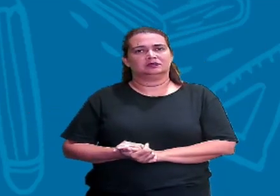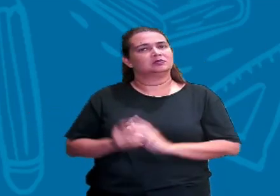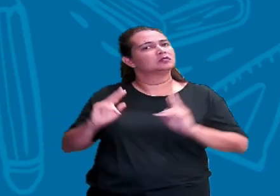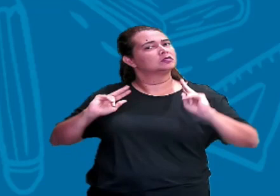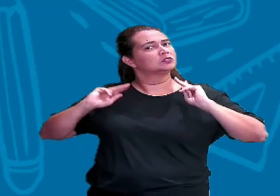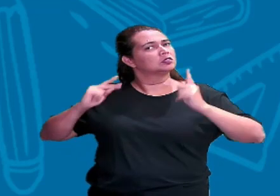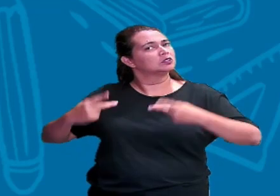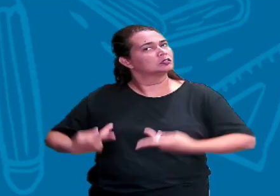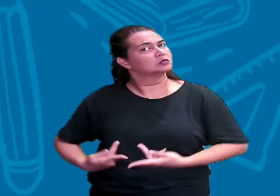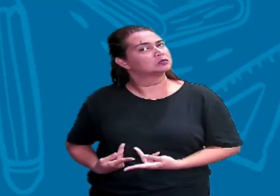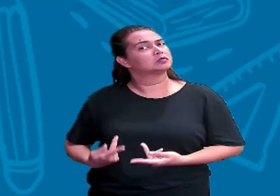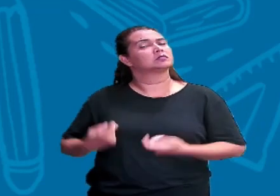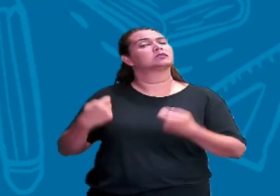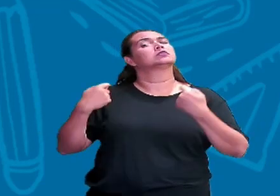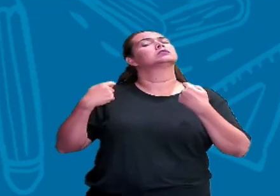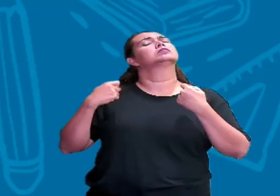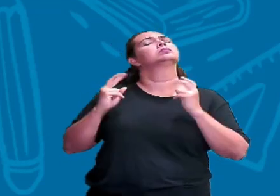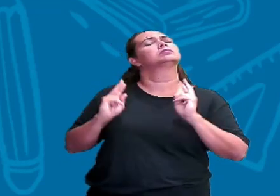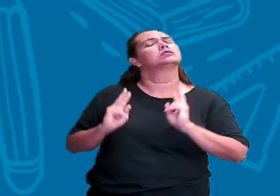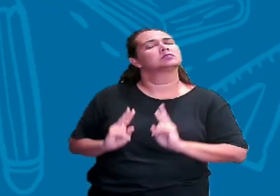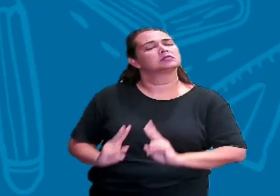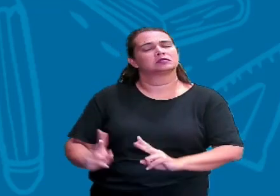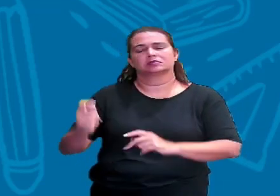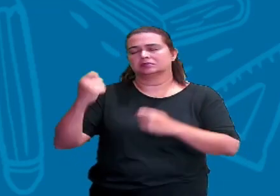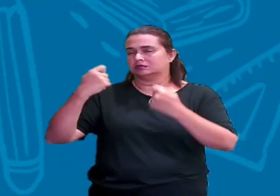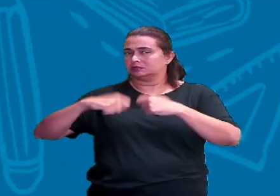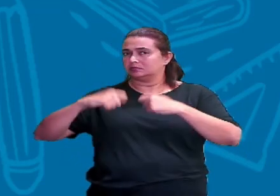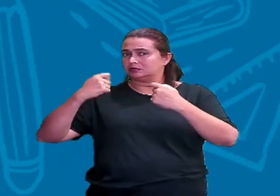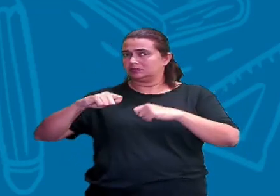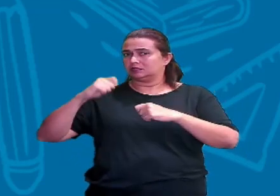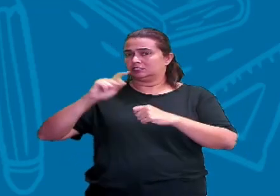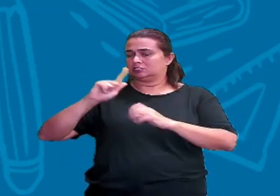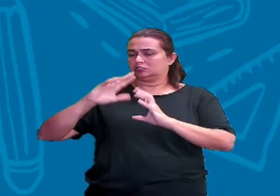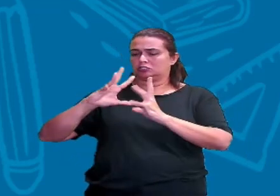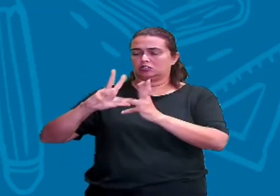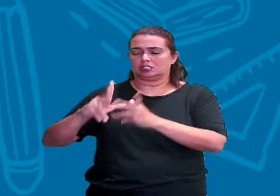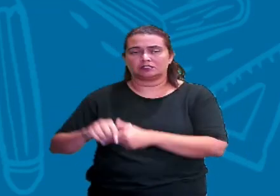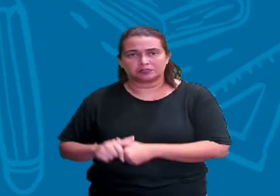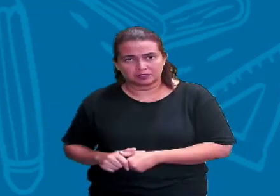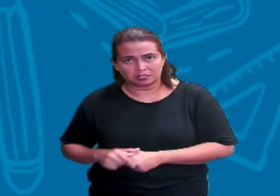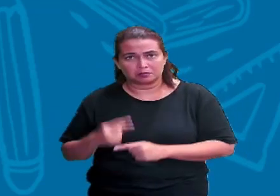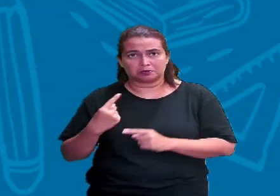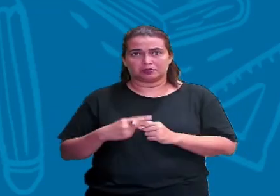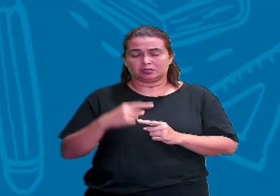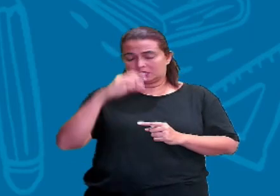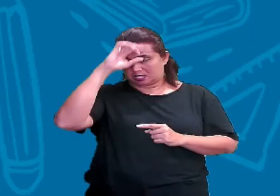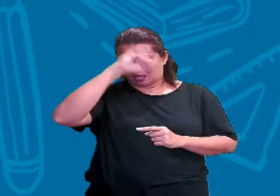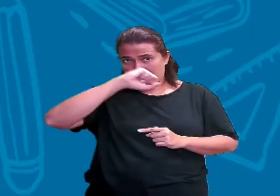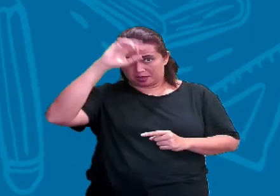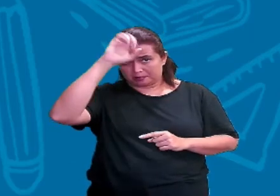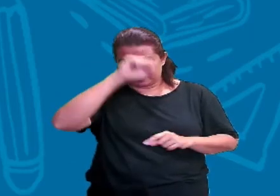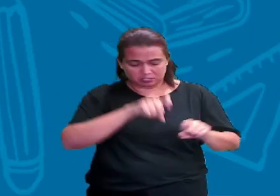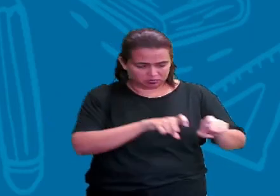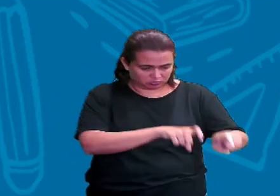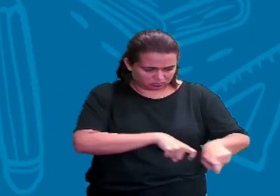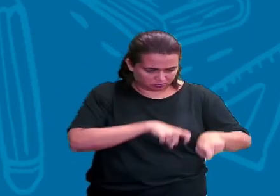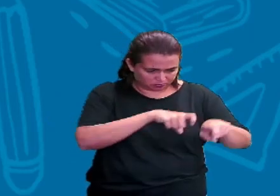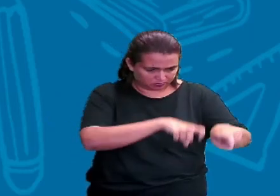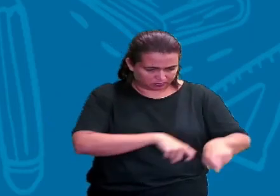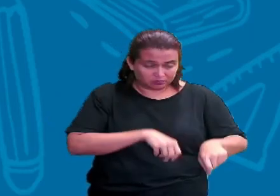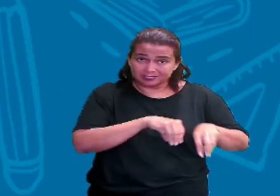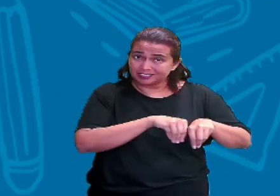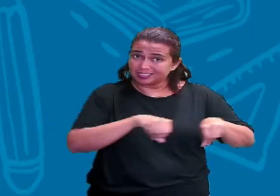do conhecimento geográfico. Com o tempo, o homem aprendeu a lavrar a terra e a domesticar animais, e aí ele